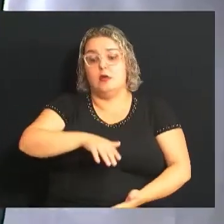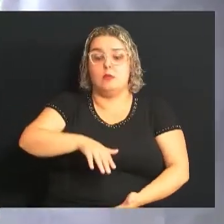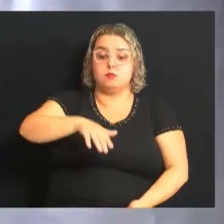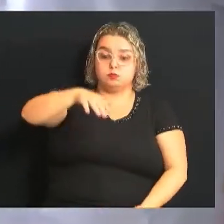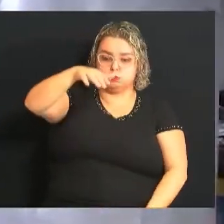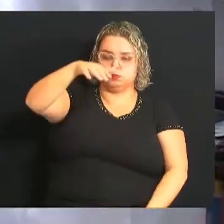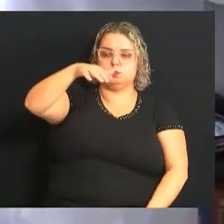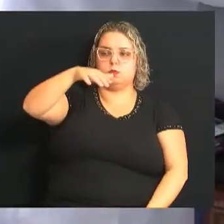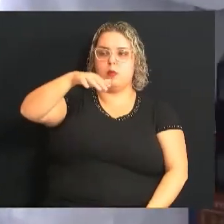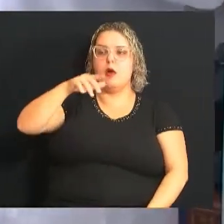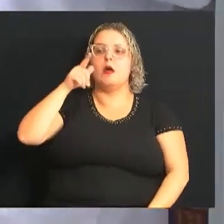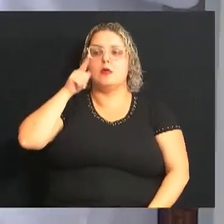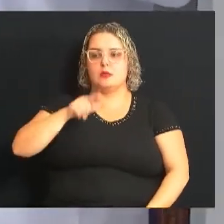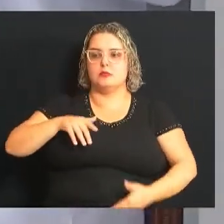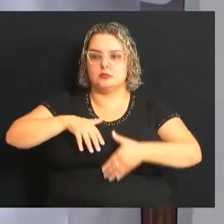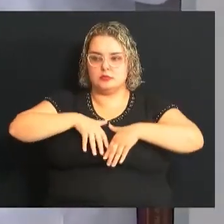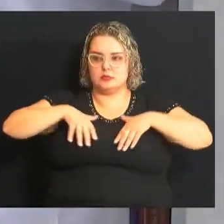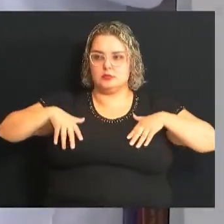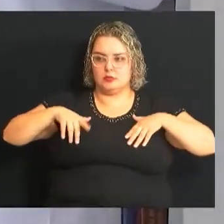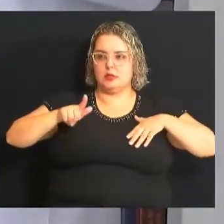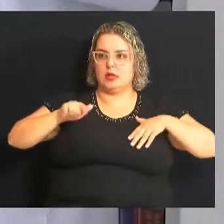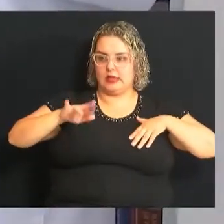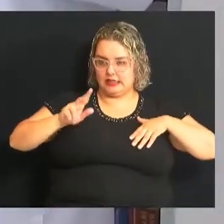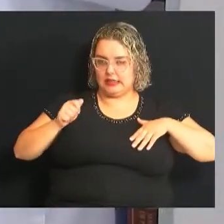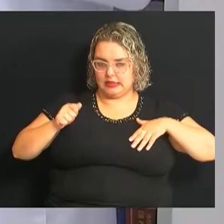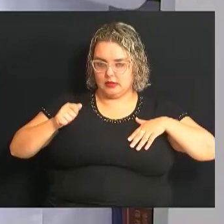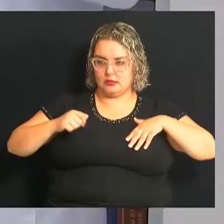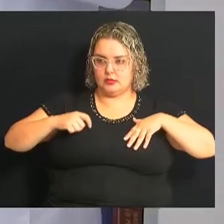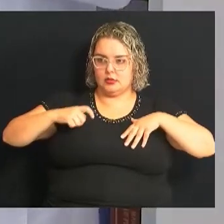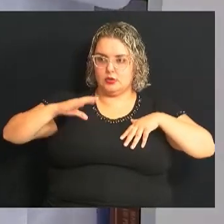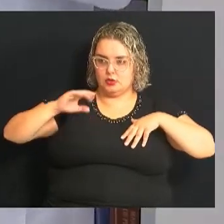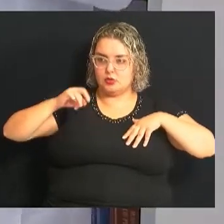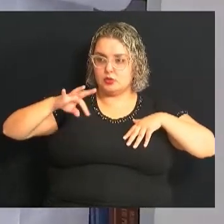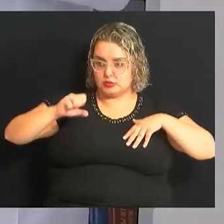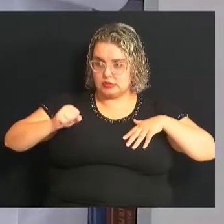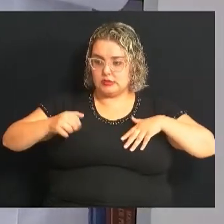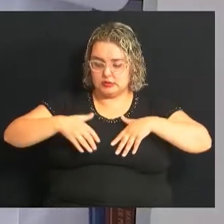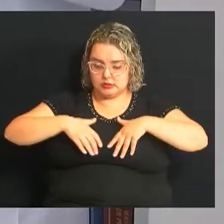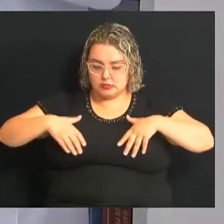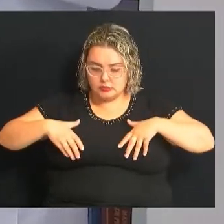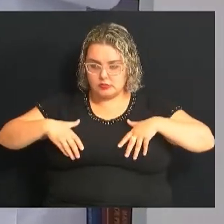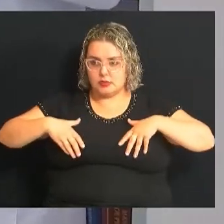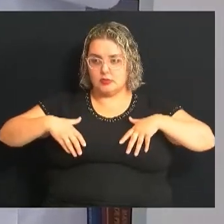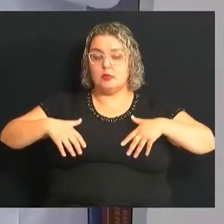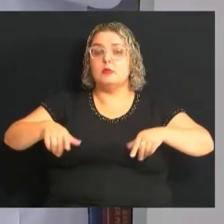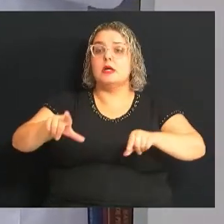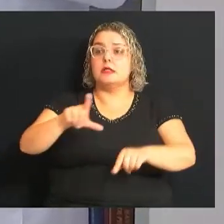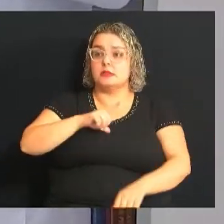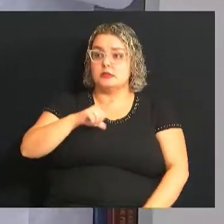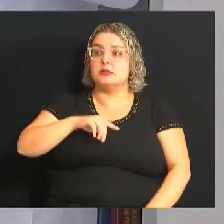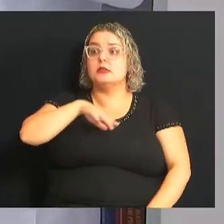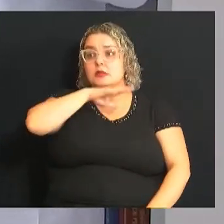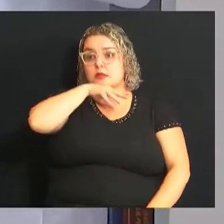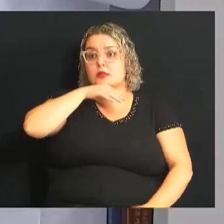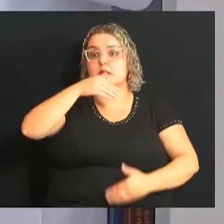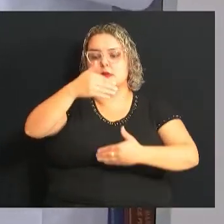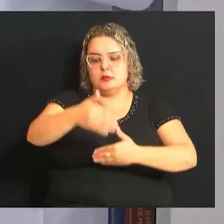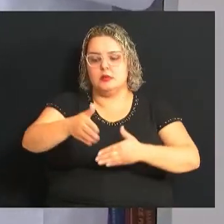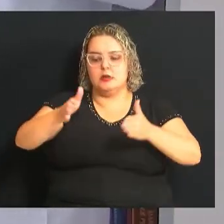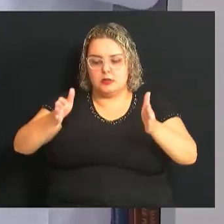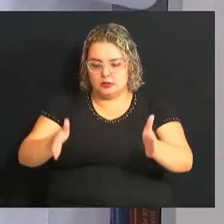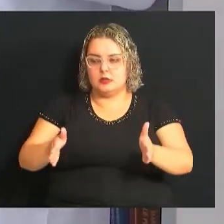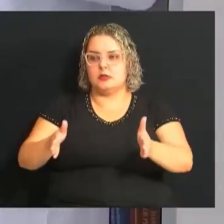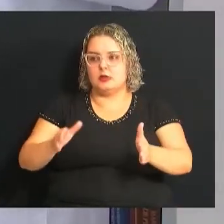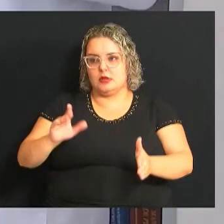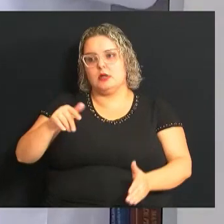só nessa guia, no cinto de segurança, mas tem animal que precisa ir na caixa de transporte. Né? E